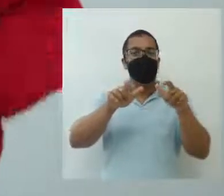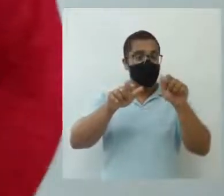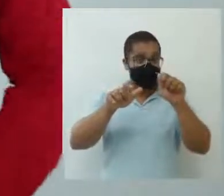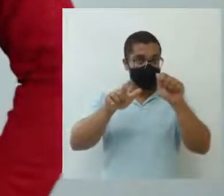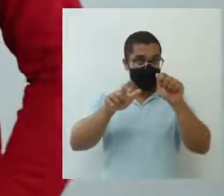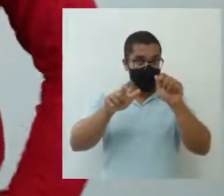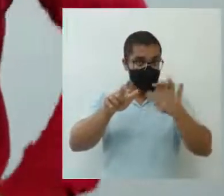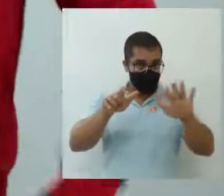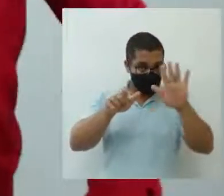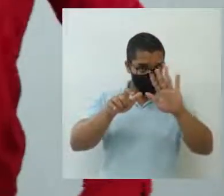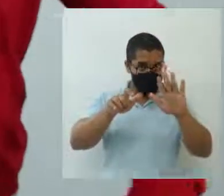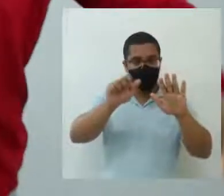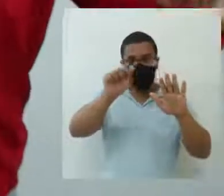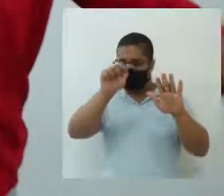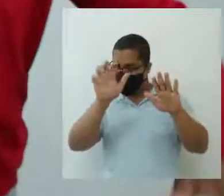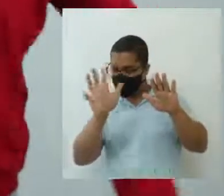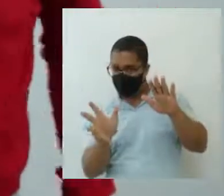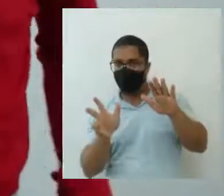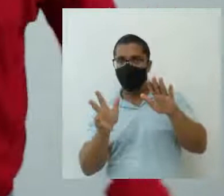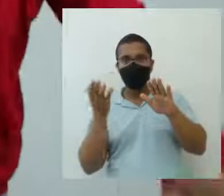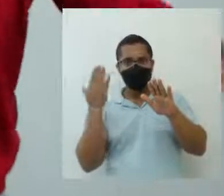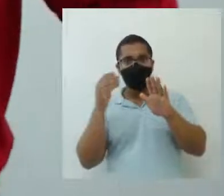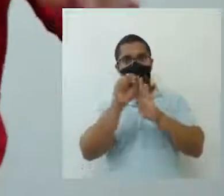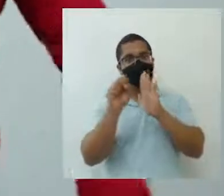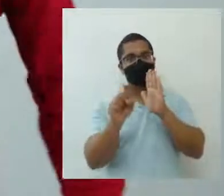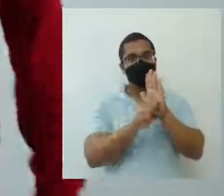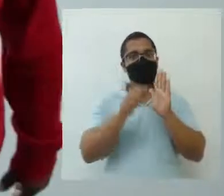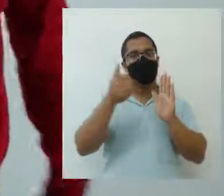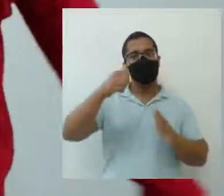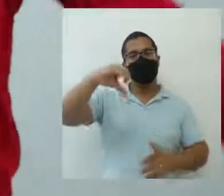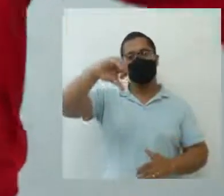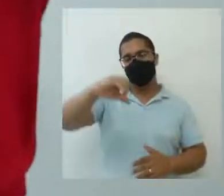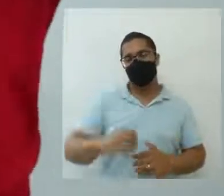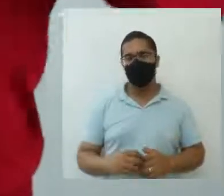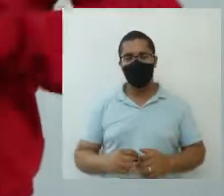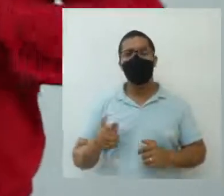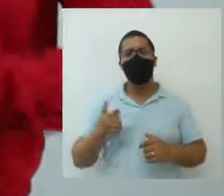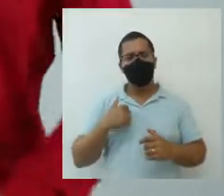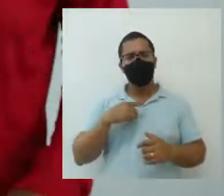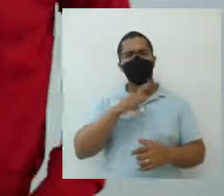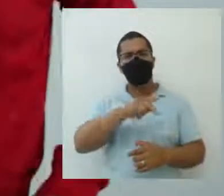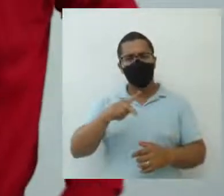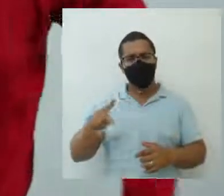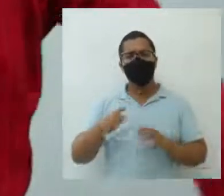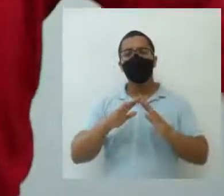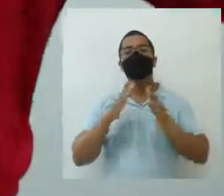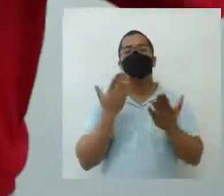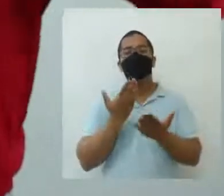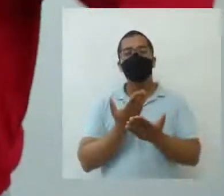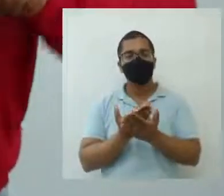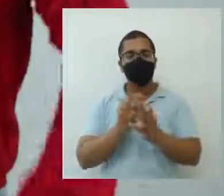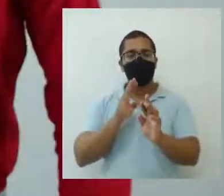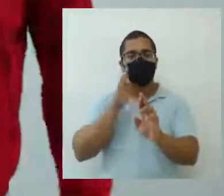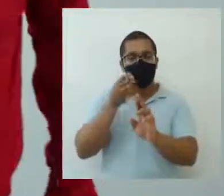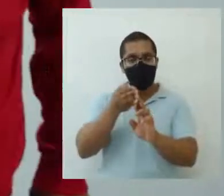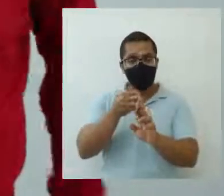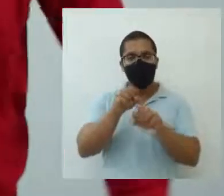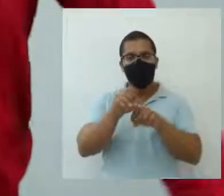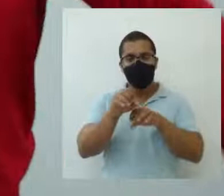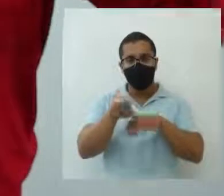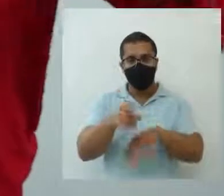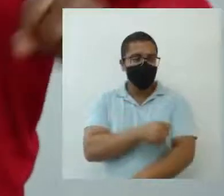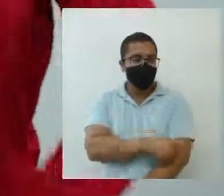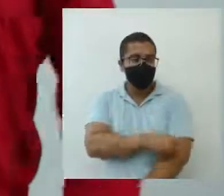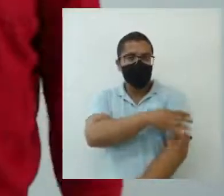XIX. Então, eu sou o professor Cláudio Nascimento, da Escola de Referência de Ensino